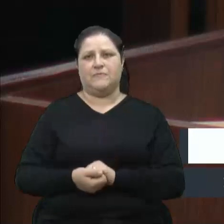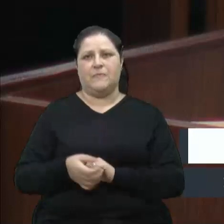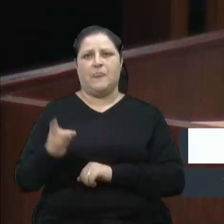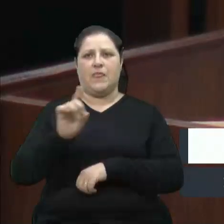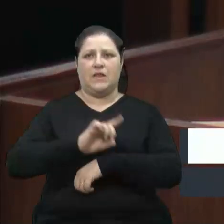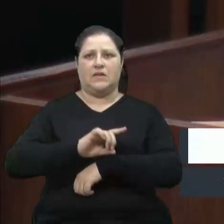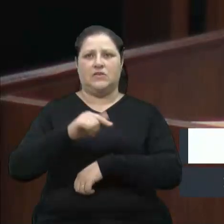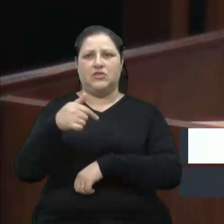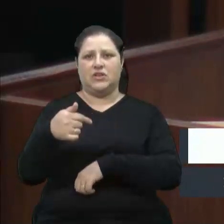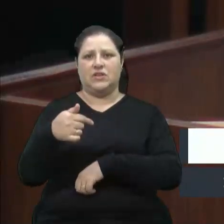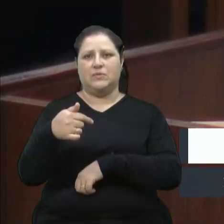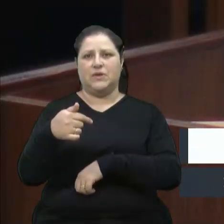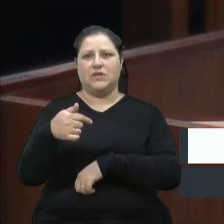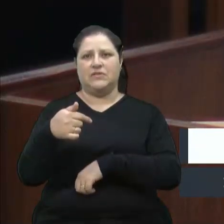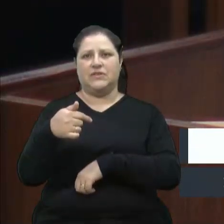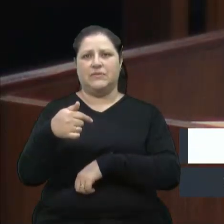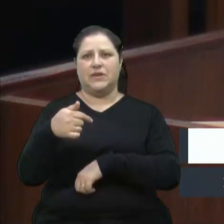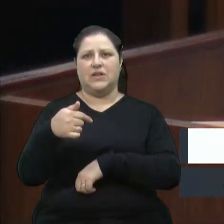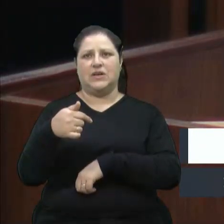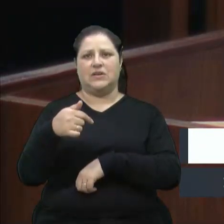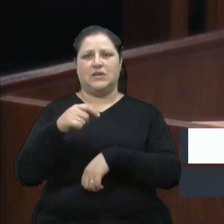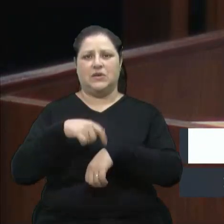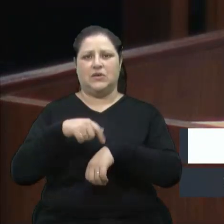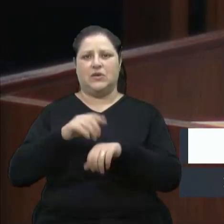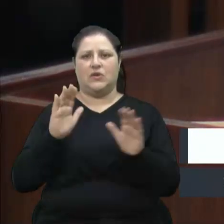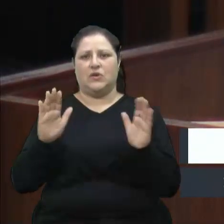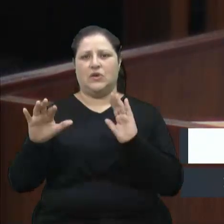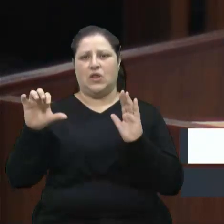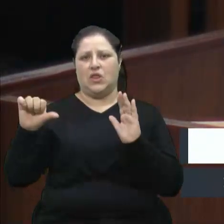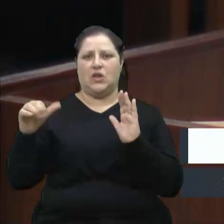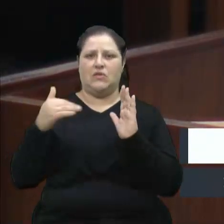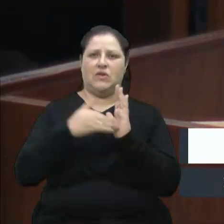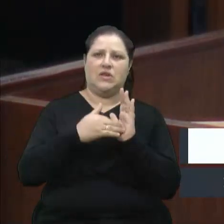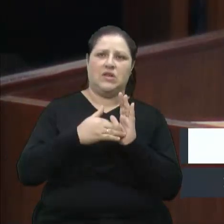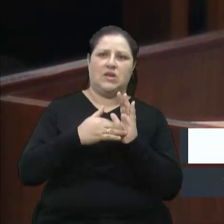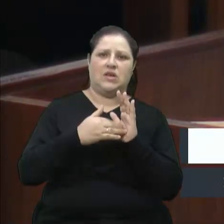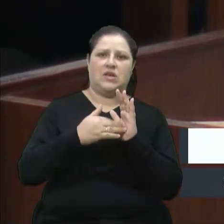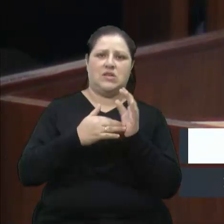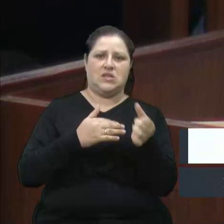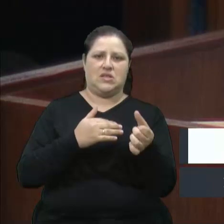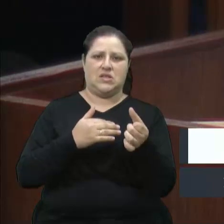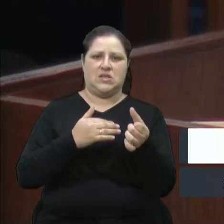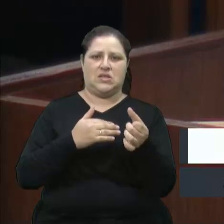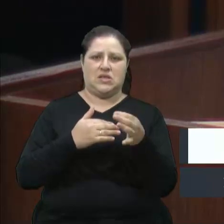de maio, das 9 às 18, lá na Lagoa do Desvio Risso, vocês